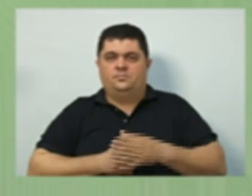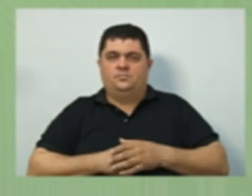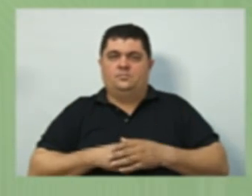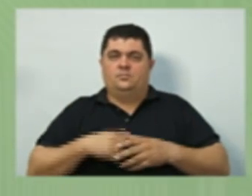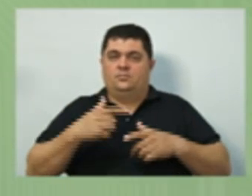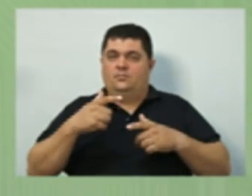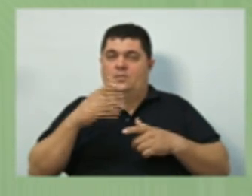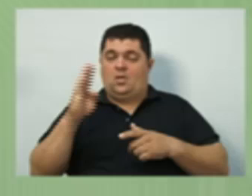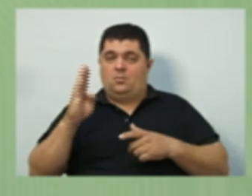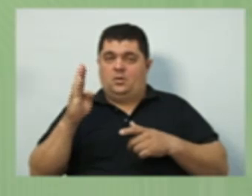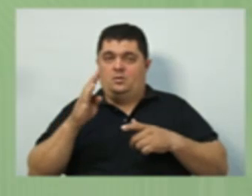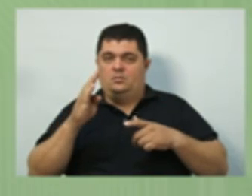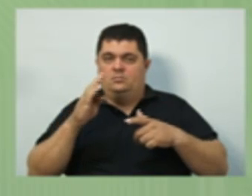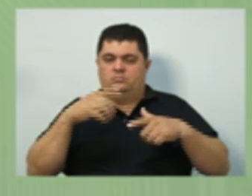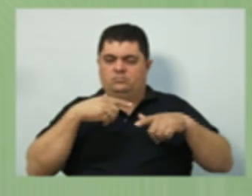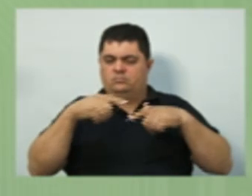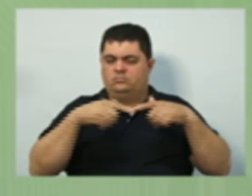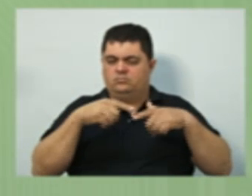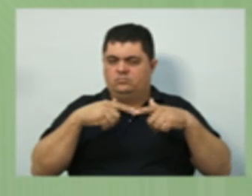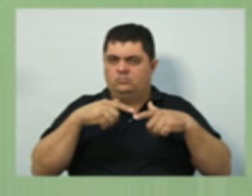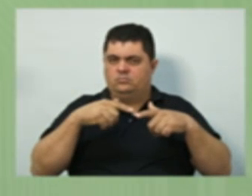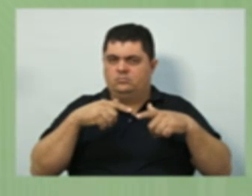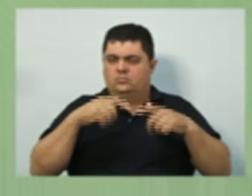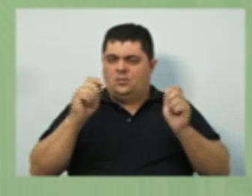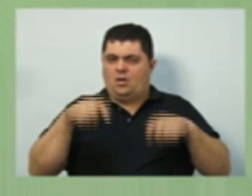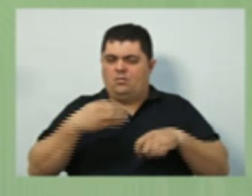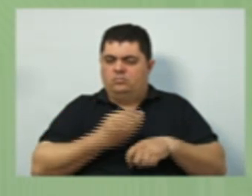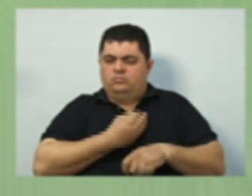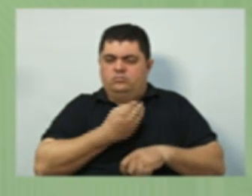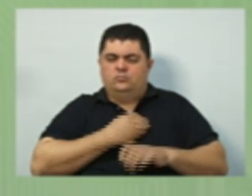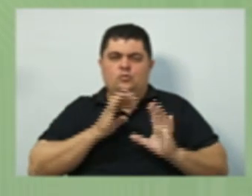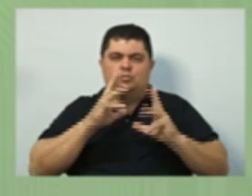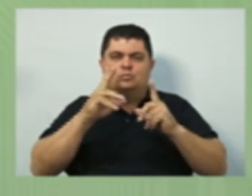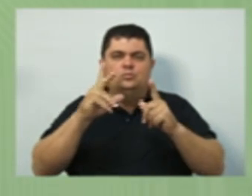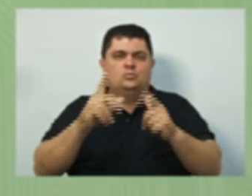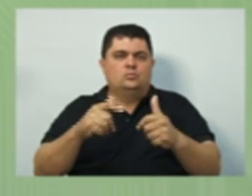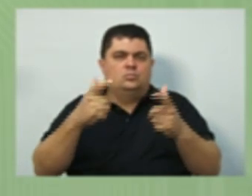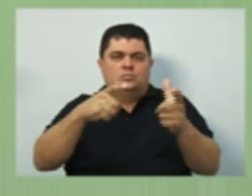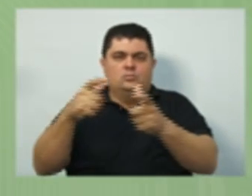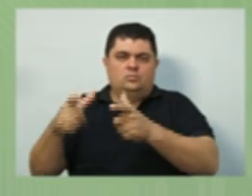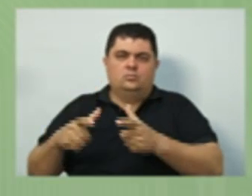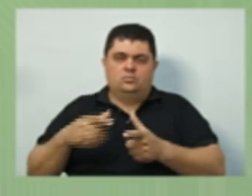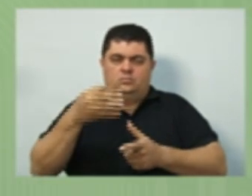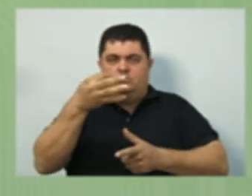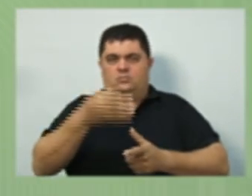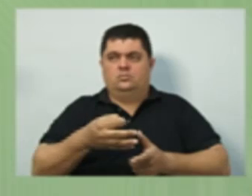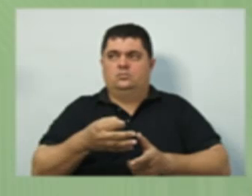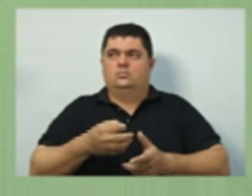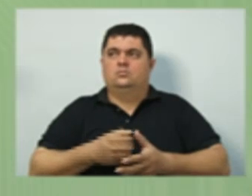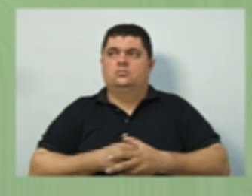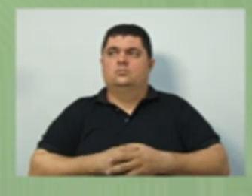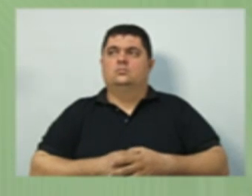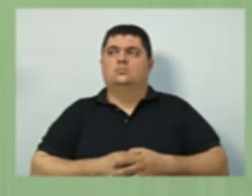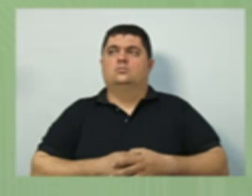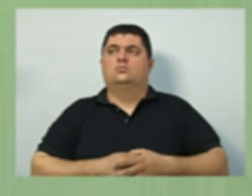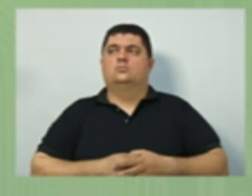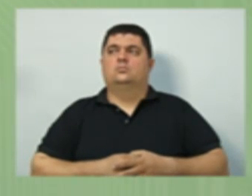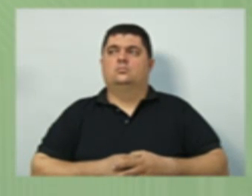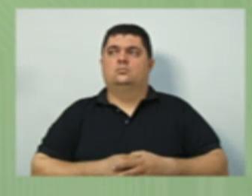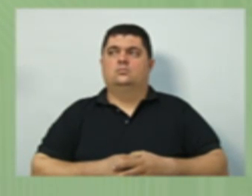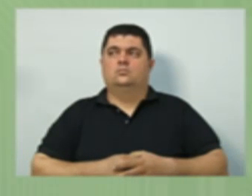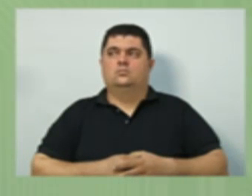é possível sobreviver em qualquer sociedade. Correto, pelo trabalho nós podemos